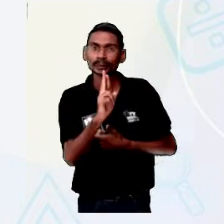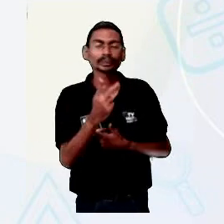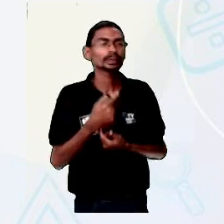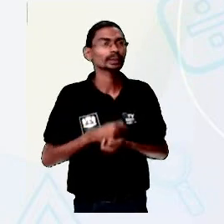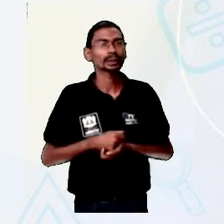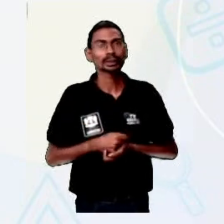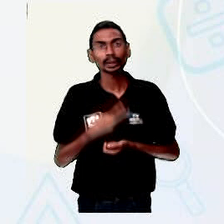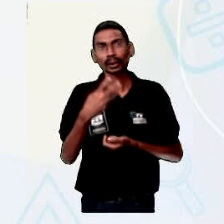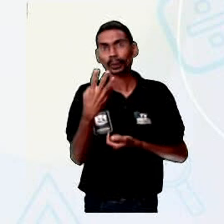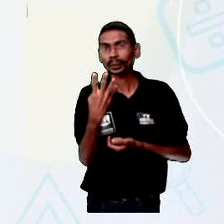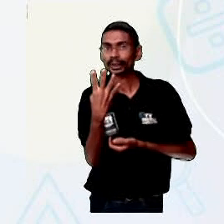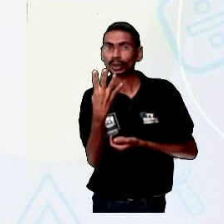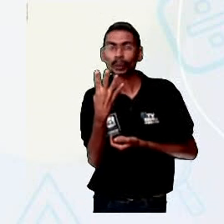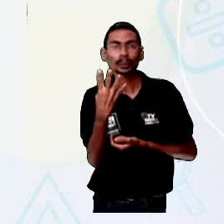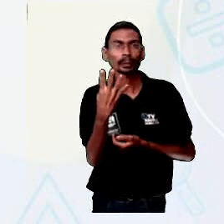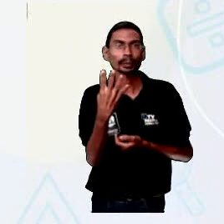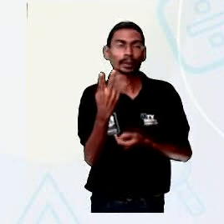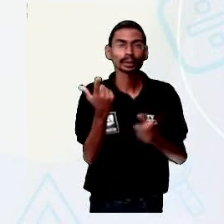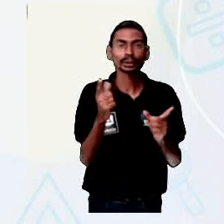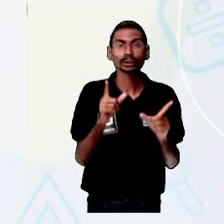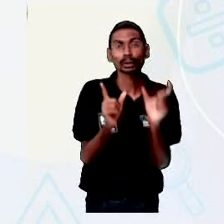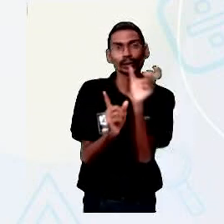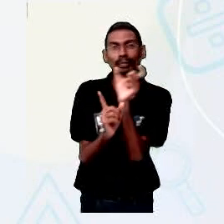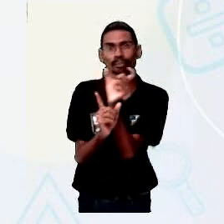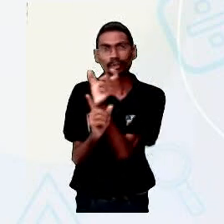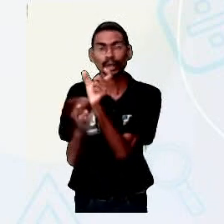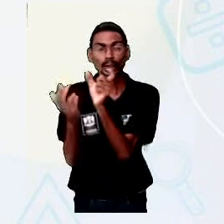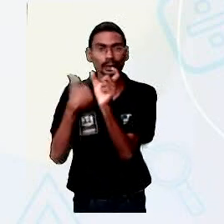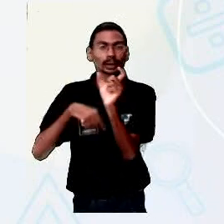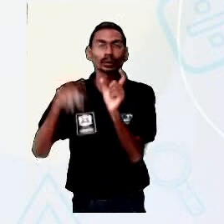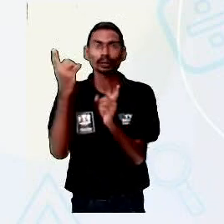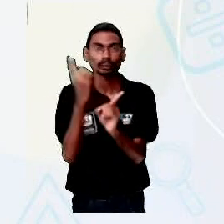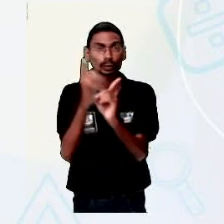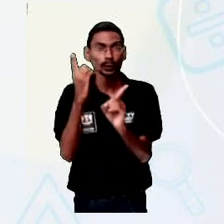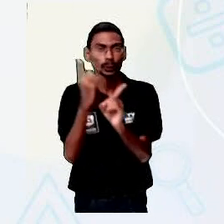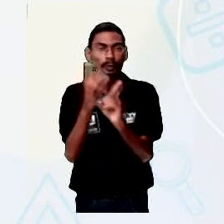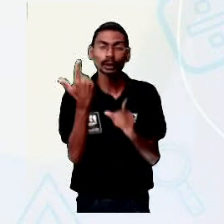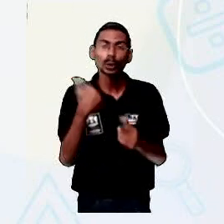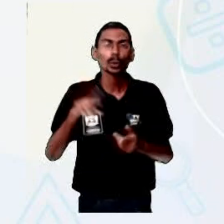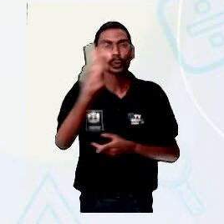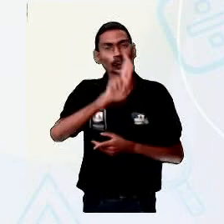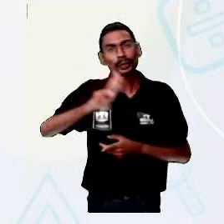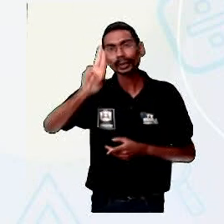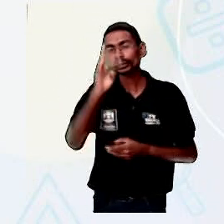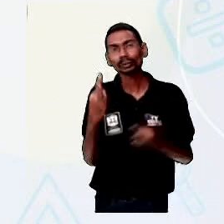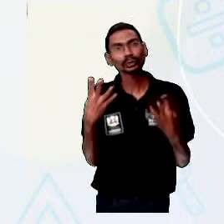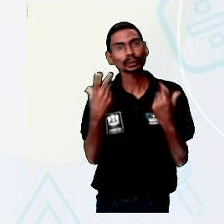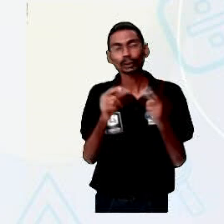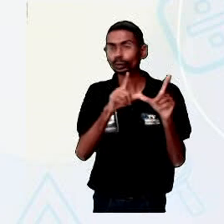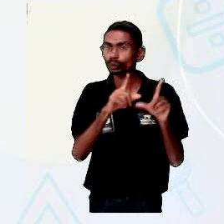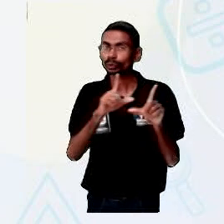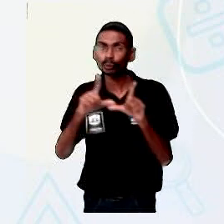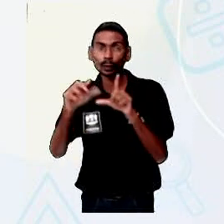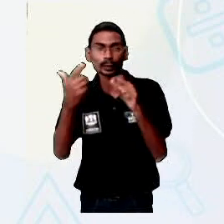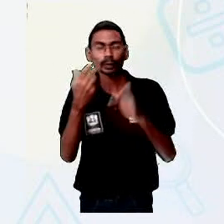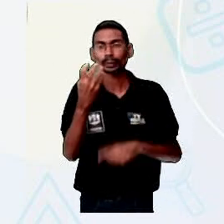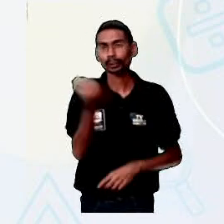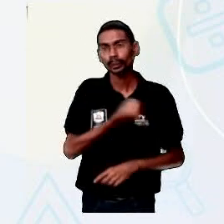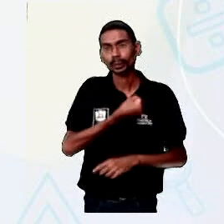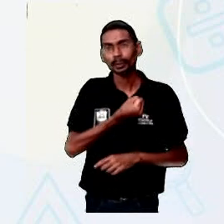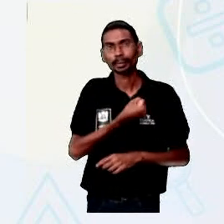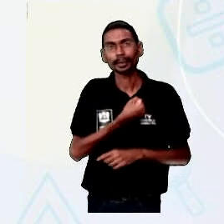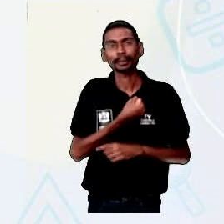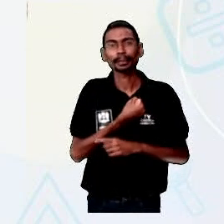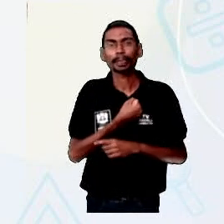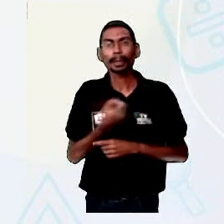4 cartões, eu quero que vocês tentem descobrir, utilizando todos os cartões, um número par.